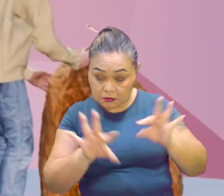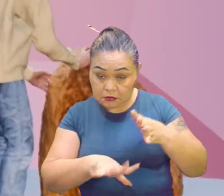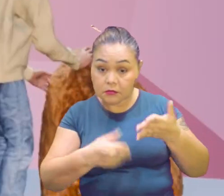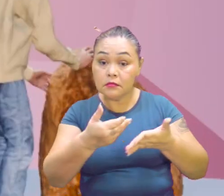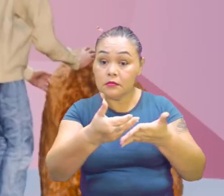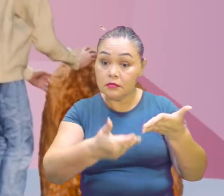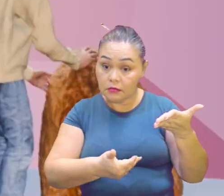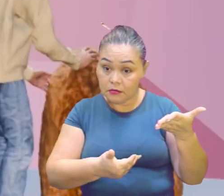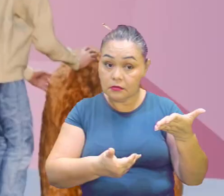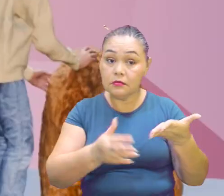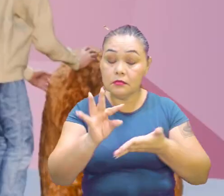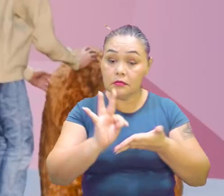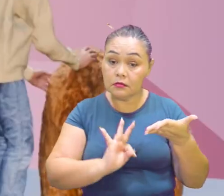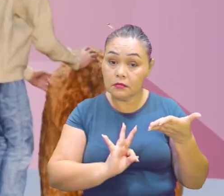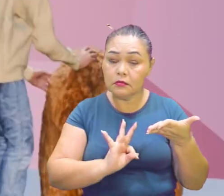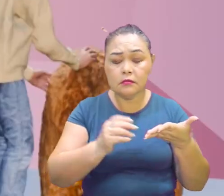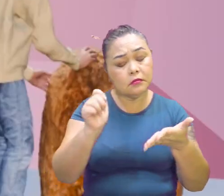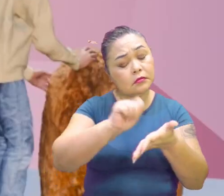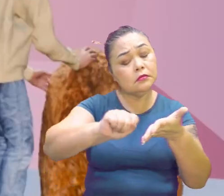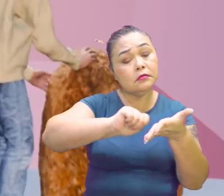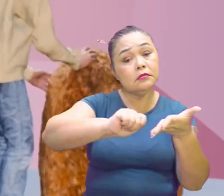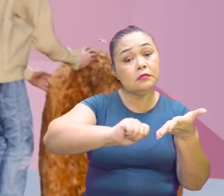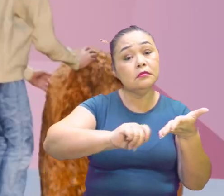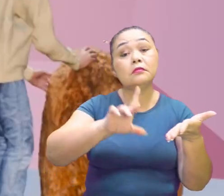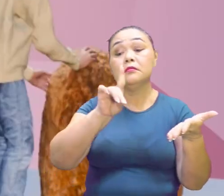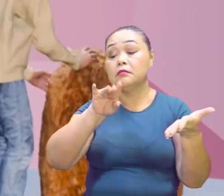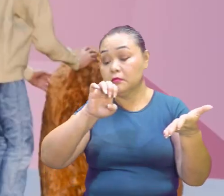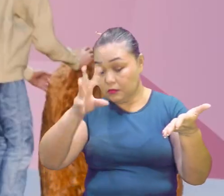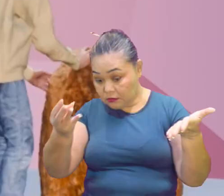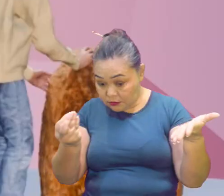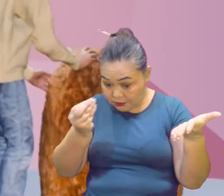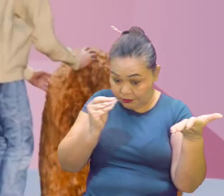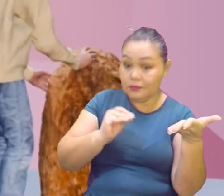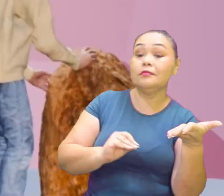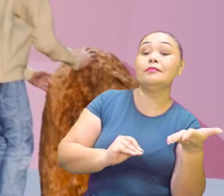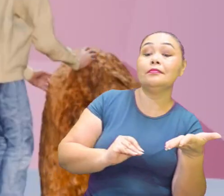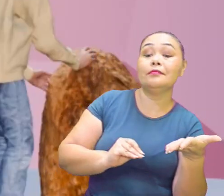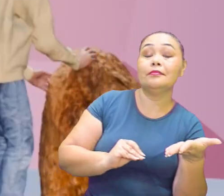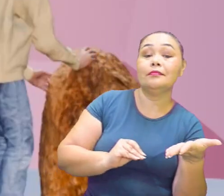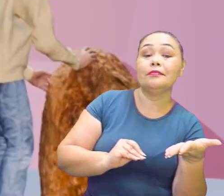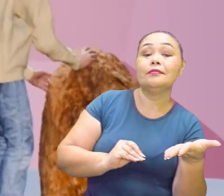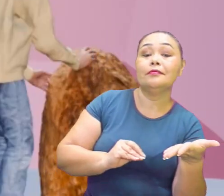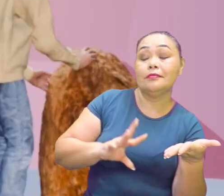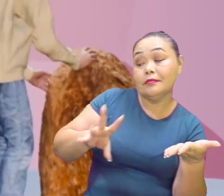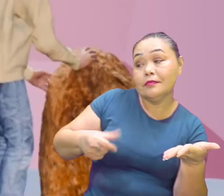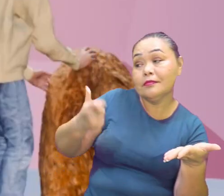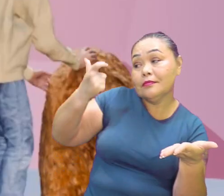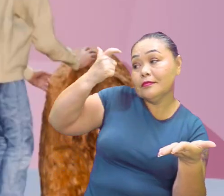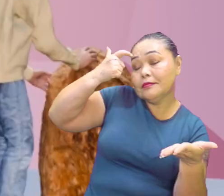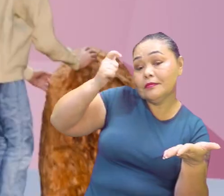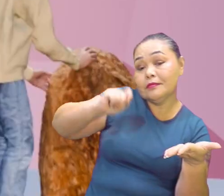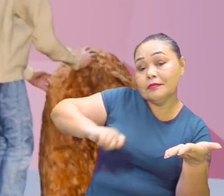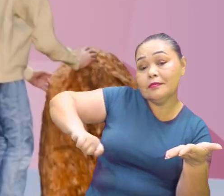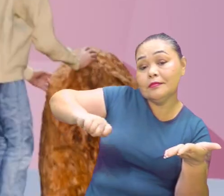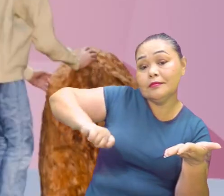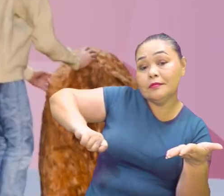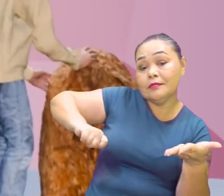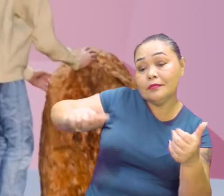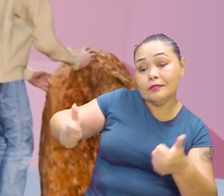seu texto. Eu escrevi, dessa forma... Você vem com a sua ideia